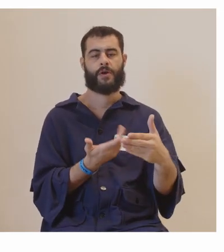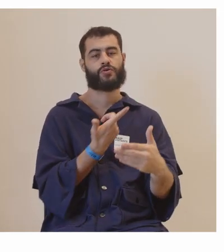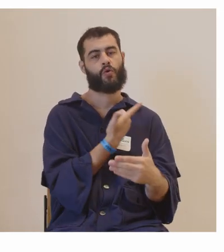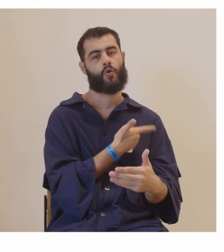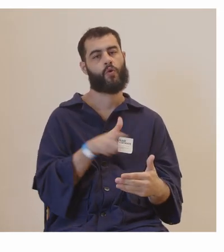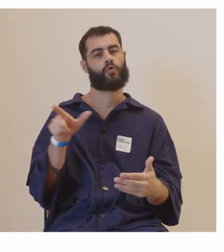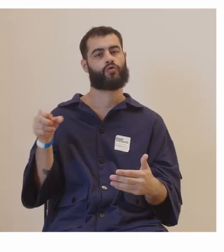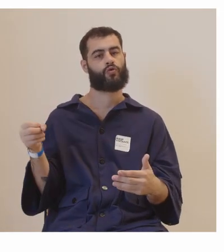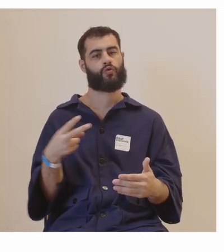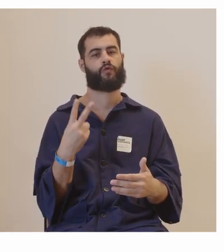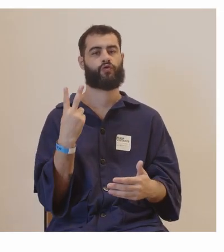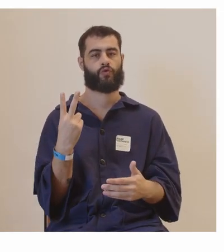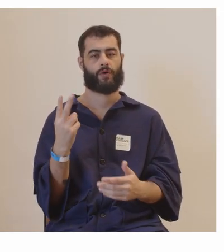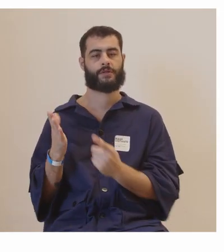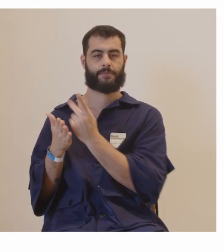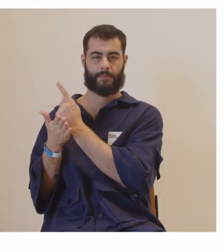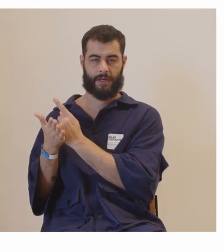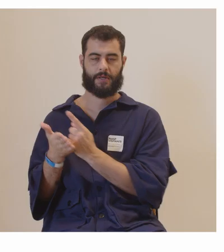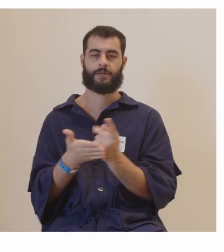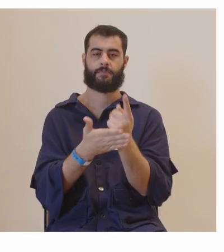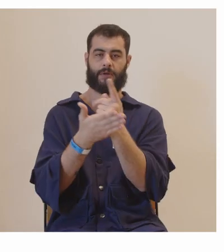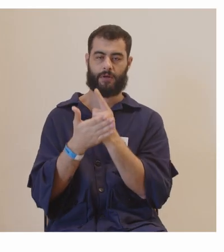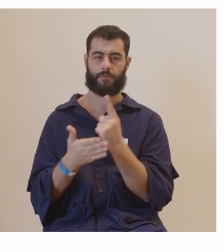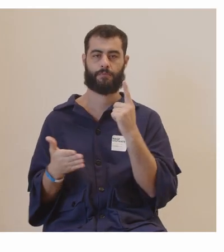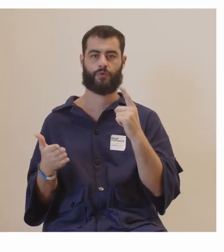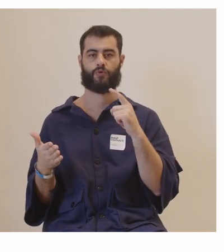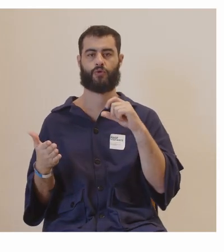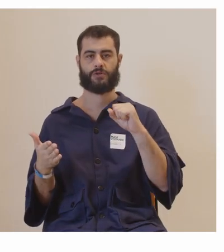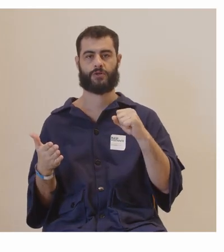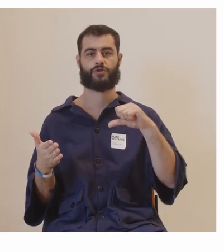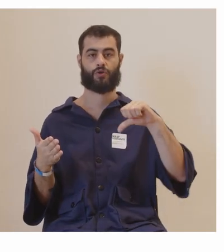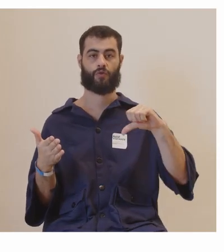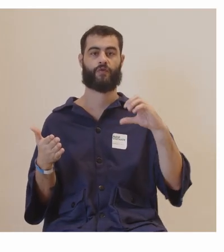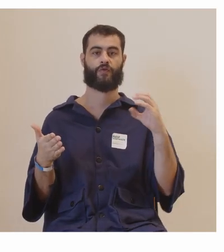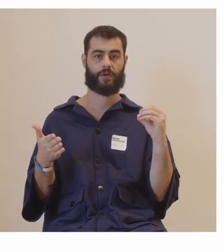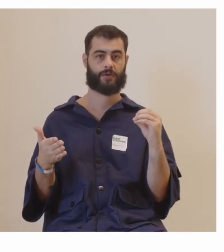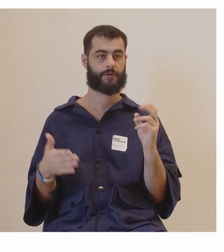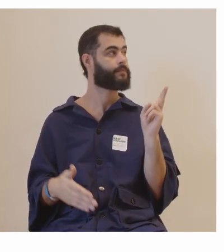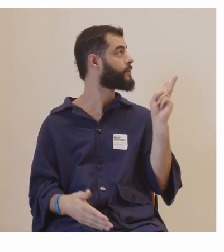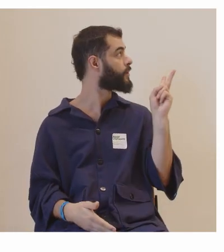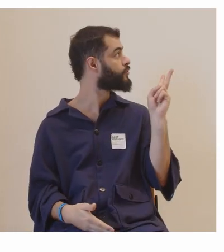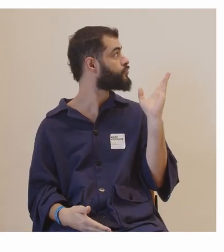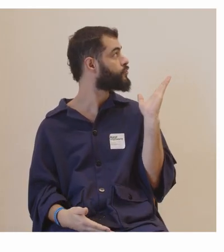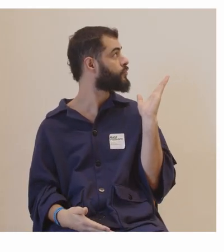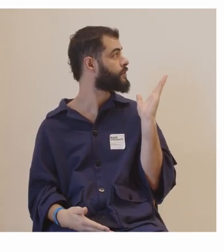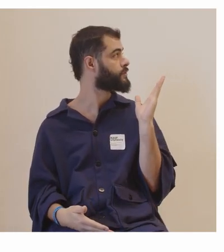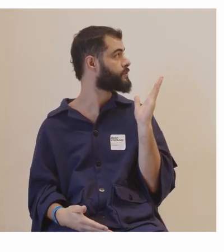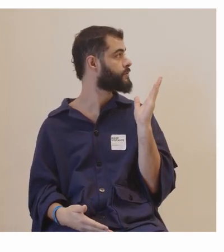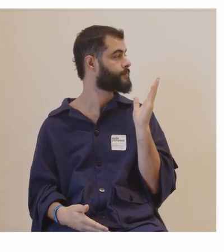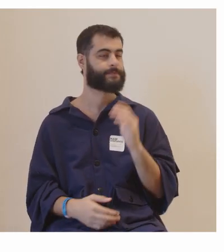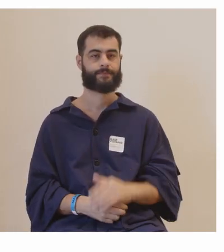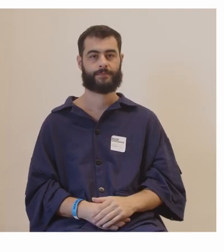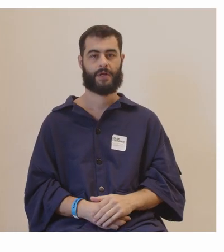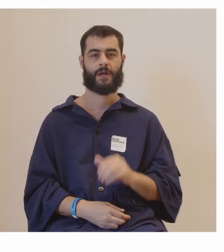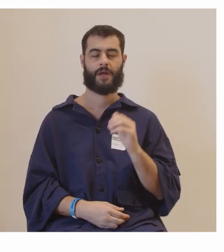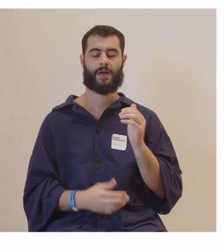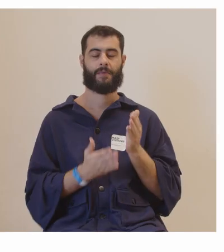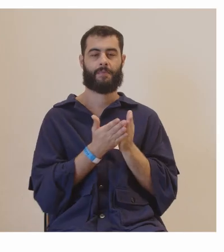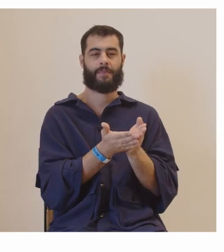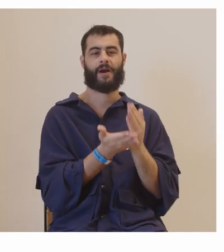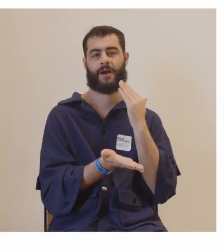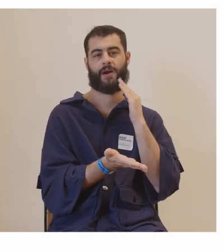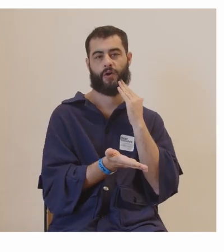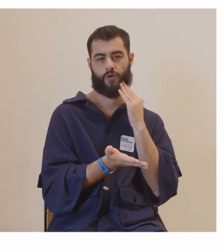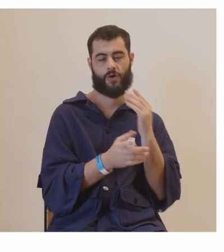que ele realiza em 1890, que são a Canoa sobre o Ept e a Barca Rosa, né? E aí tem